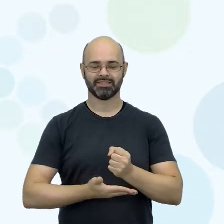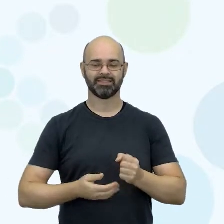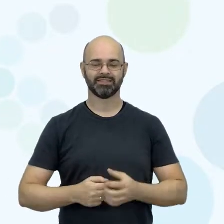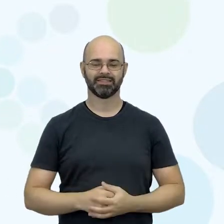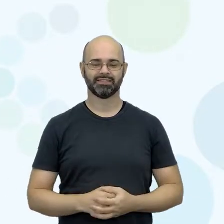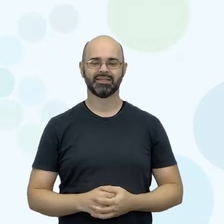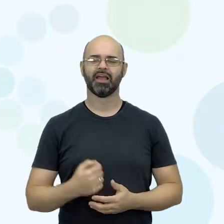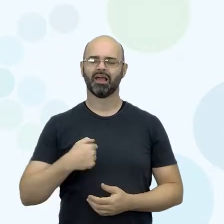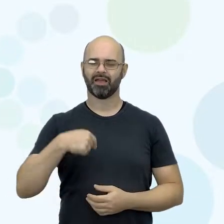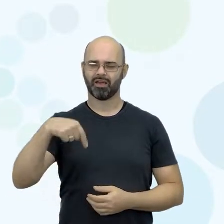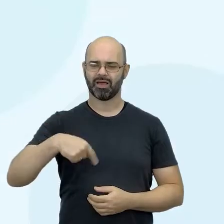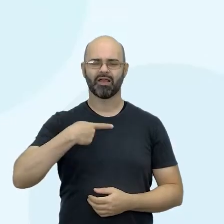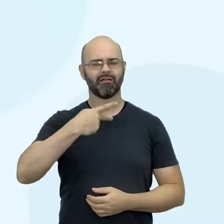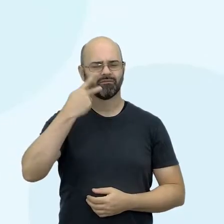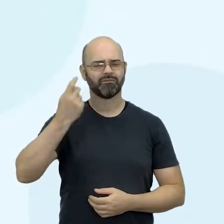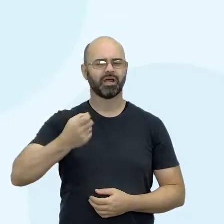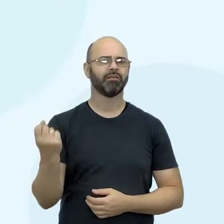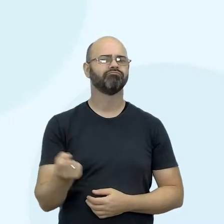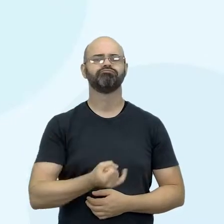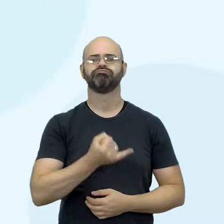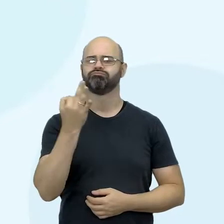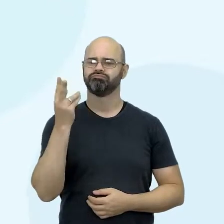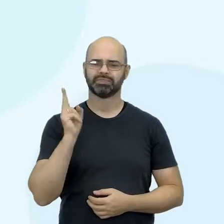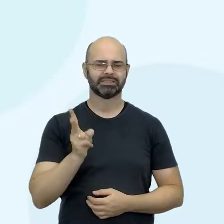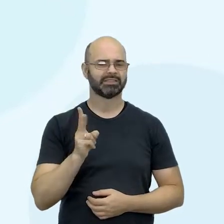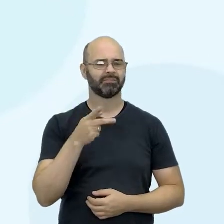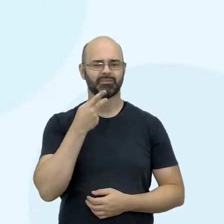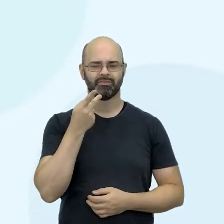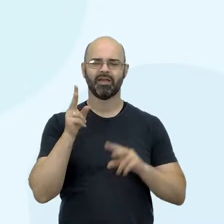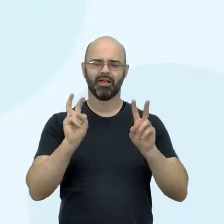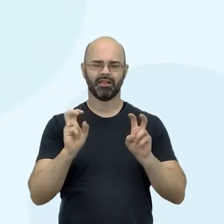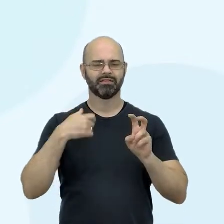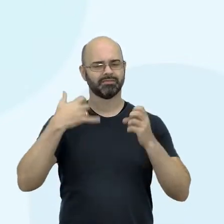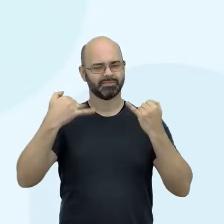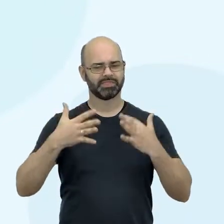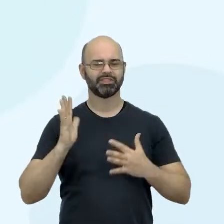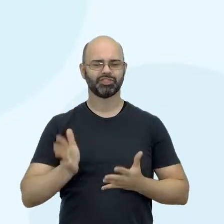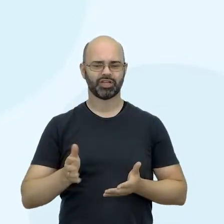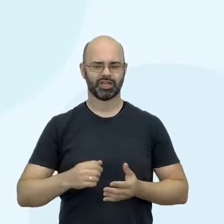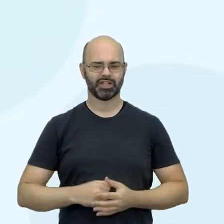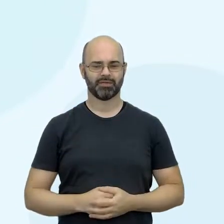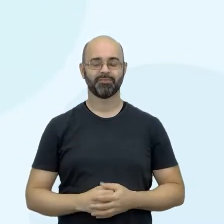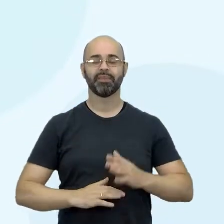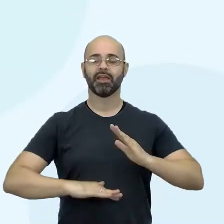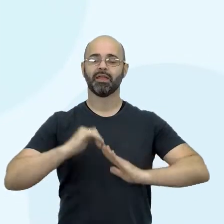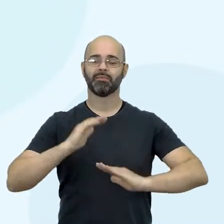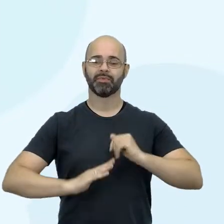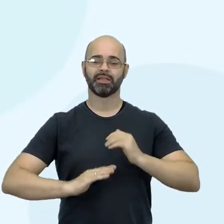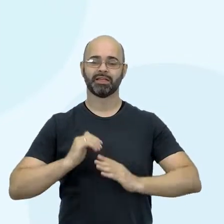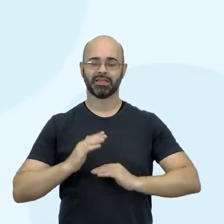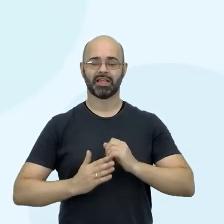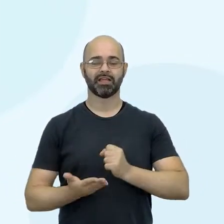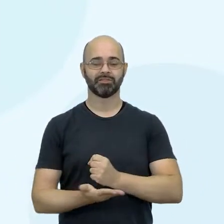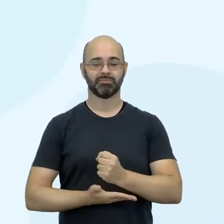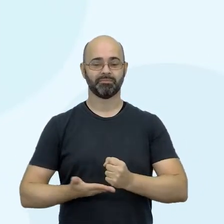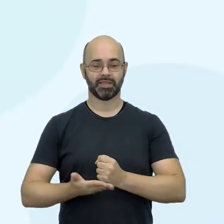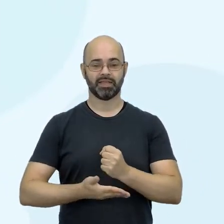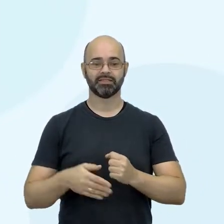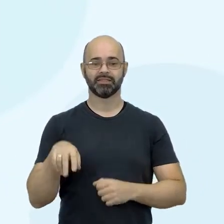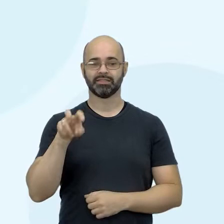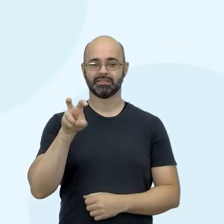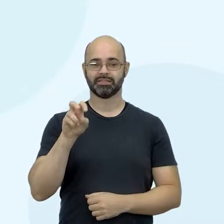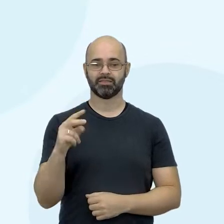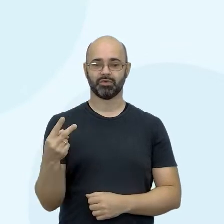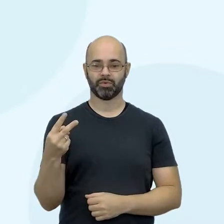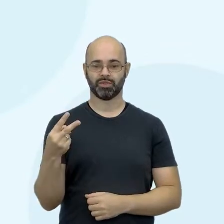já dissequei e comentei com vocês. E a gente tem a habilidade geral básica 502, que é